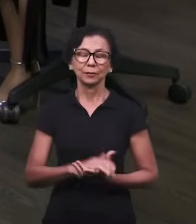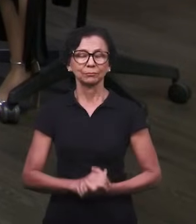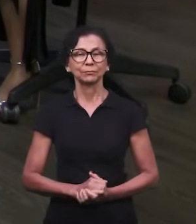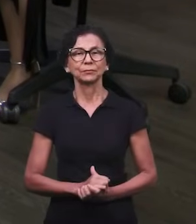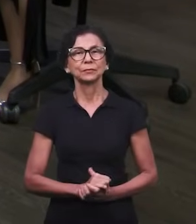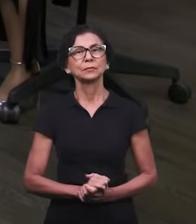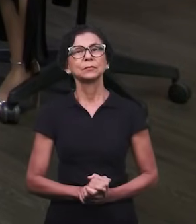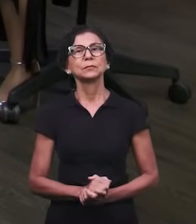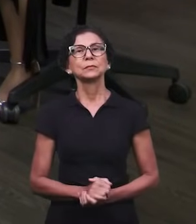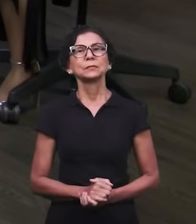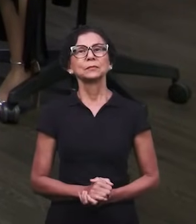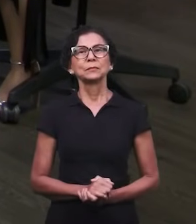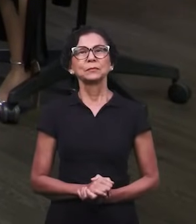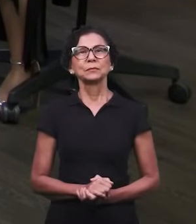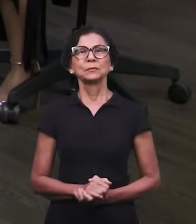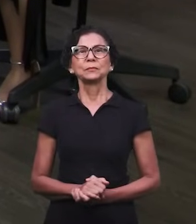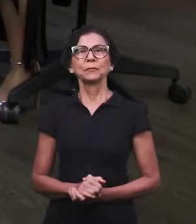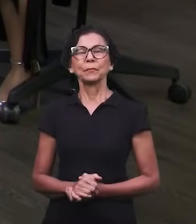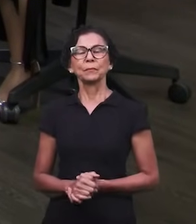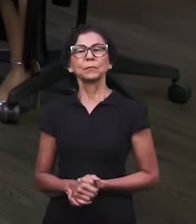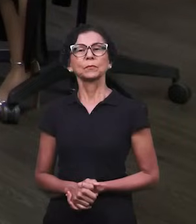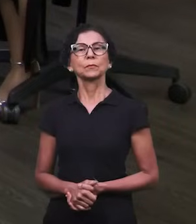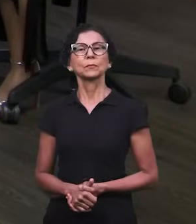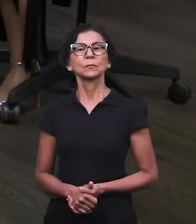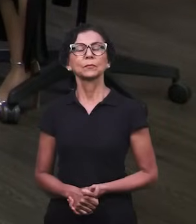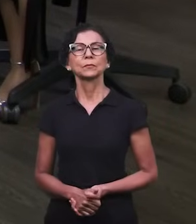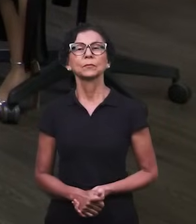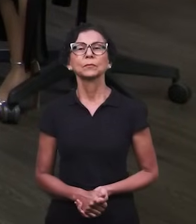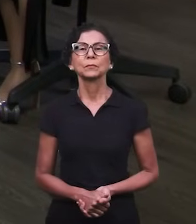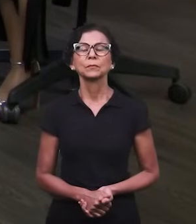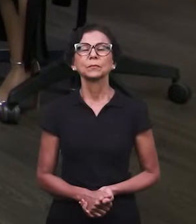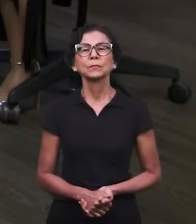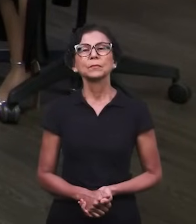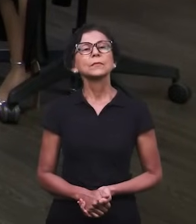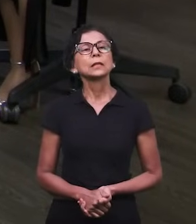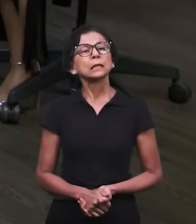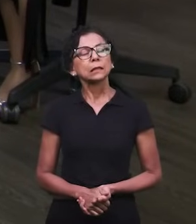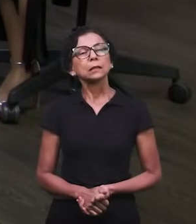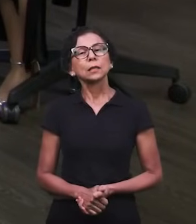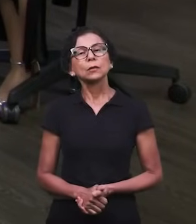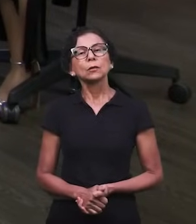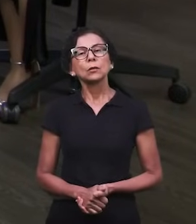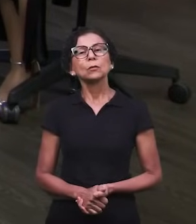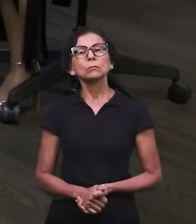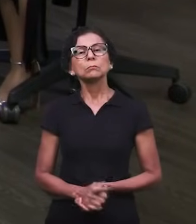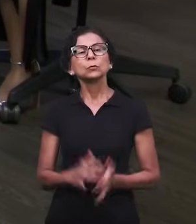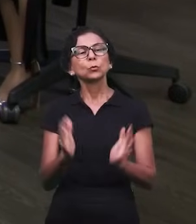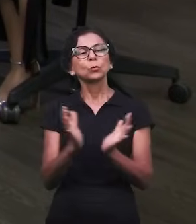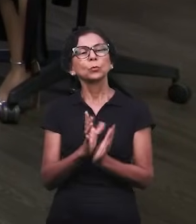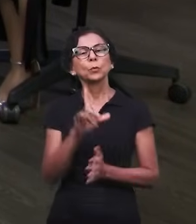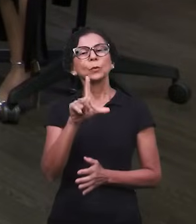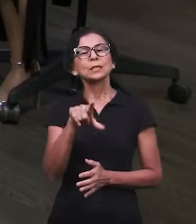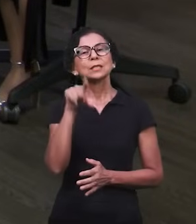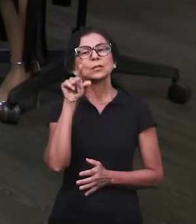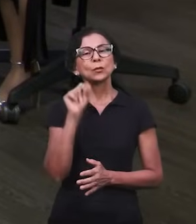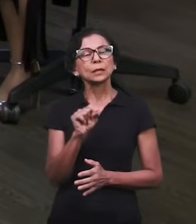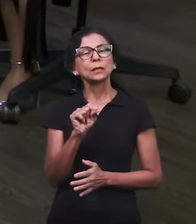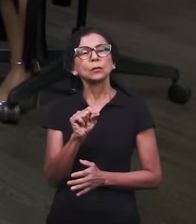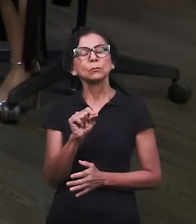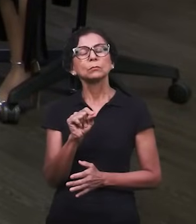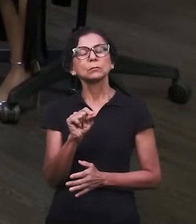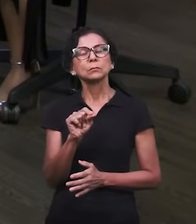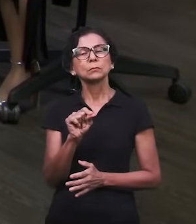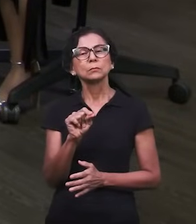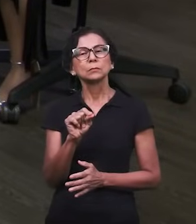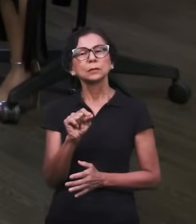eu tive o prazer de poder escolher na turma quem ia participar da minha equipe de TCC.